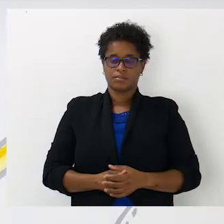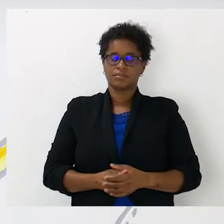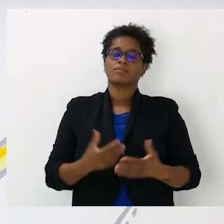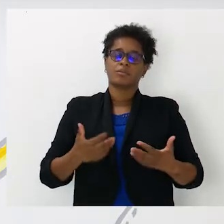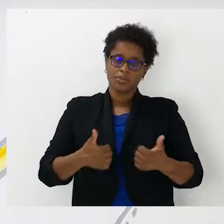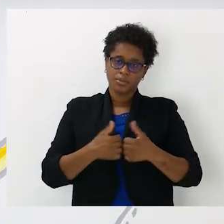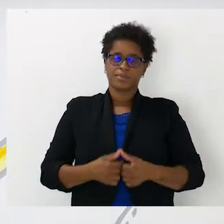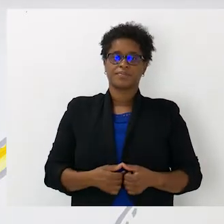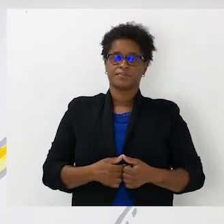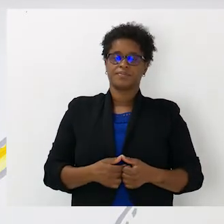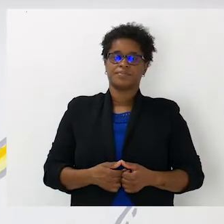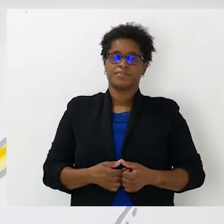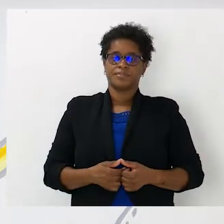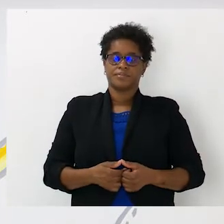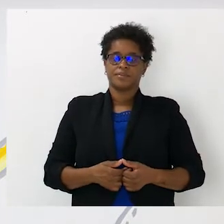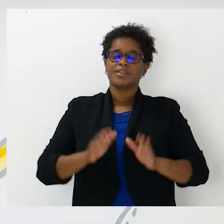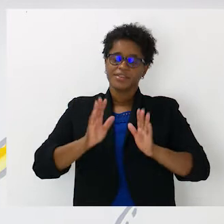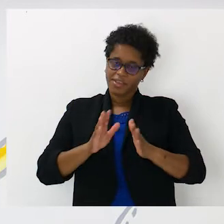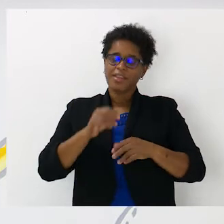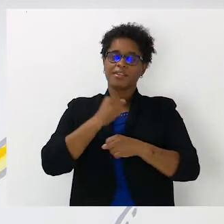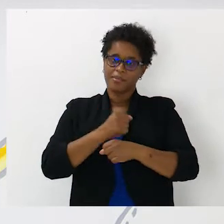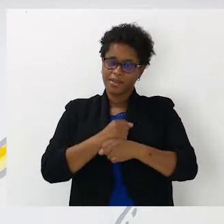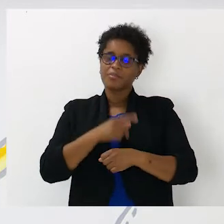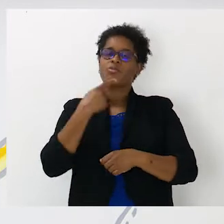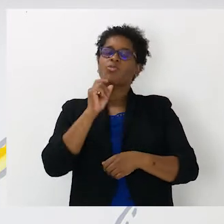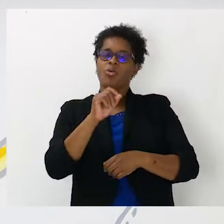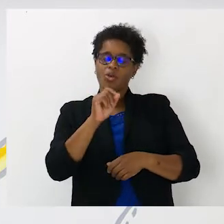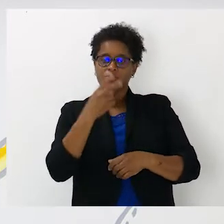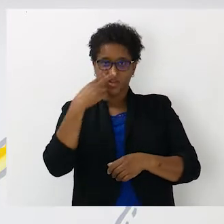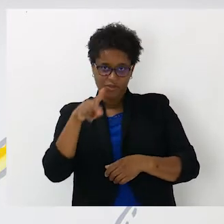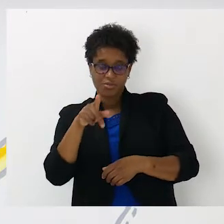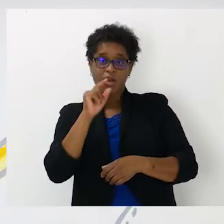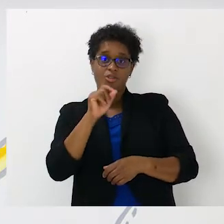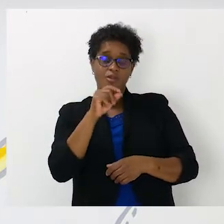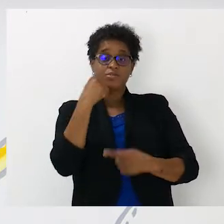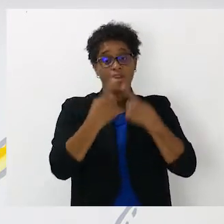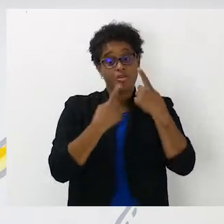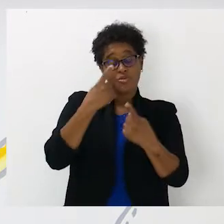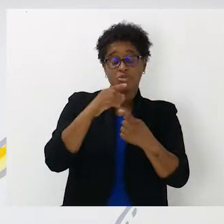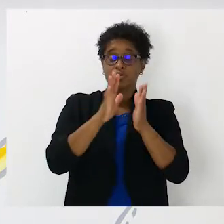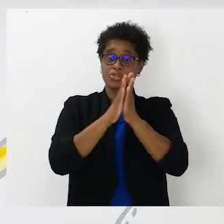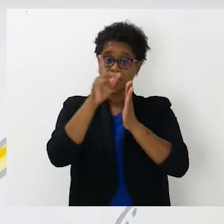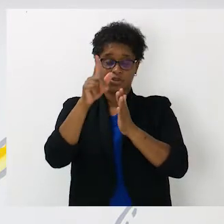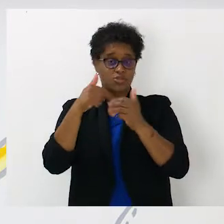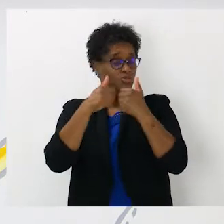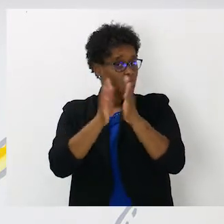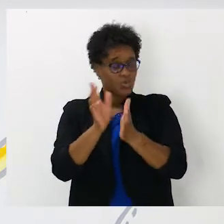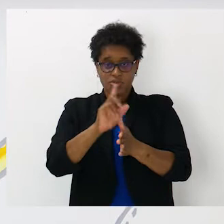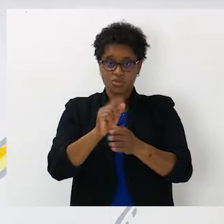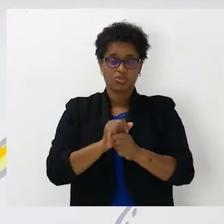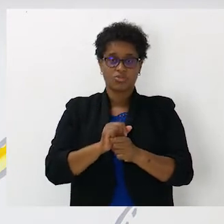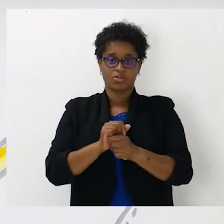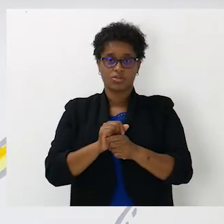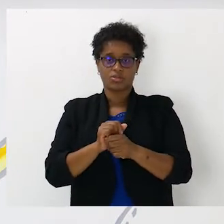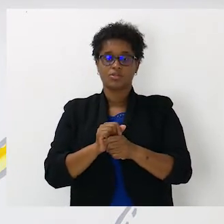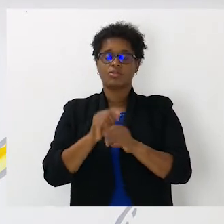Muito bem? Já vimos nomes de alguns deuses, não todos.